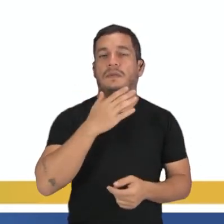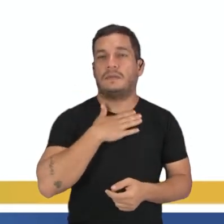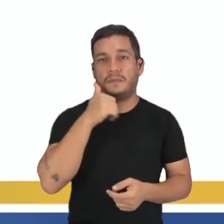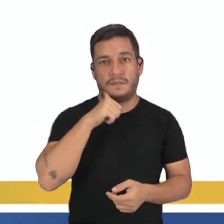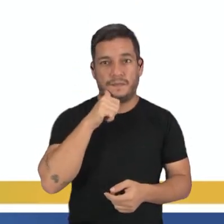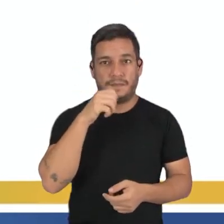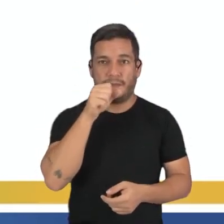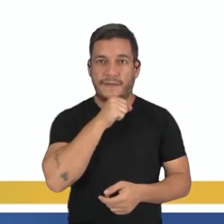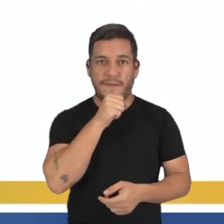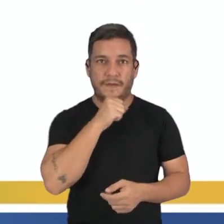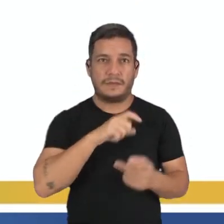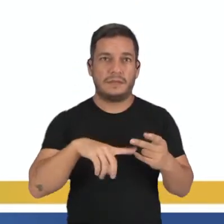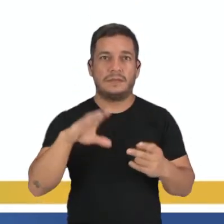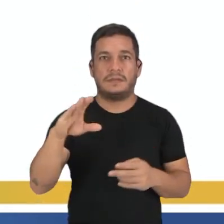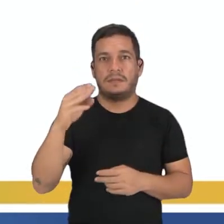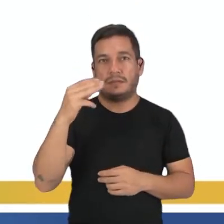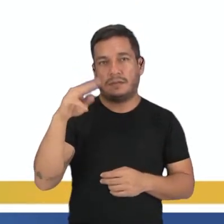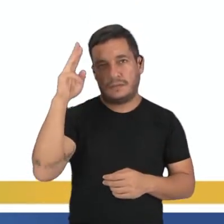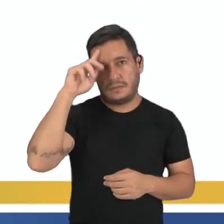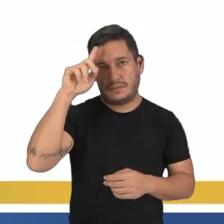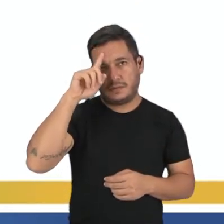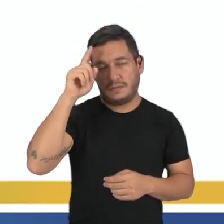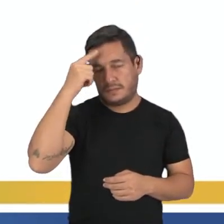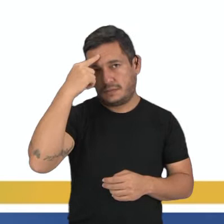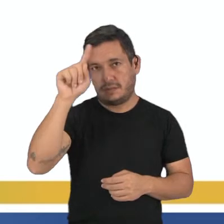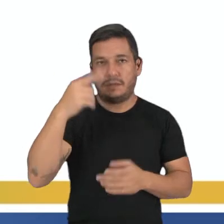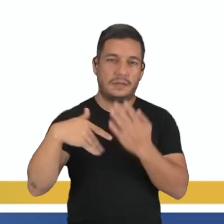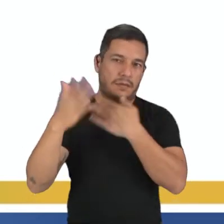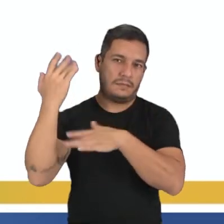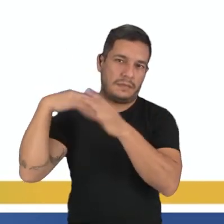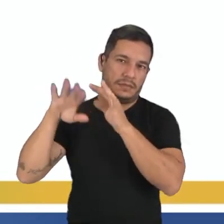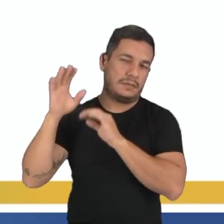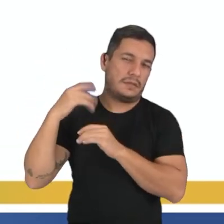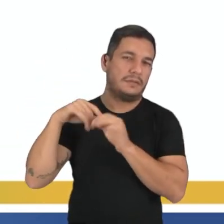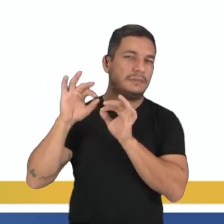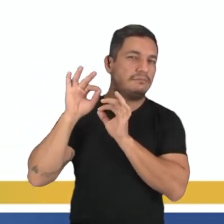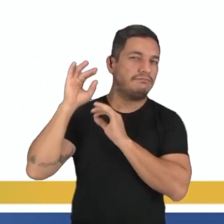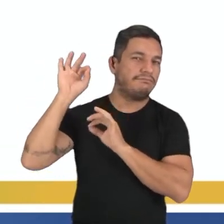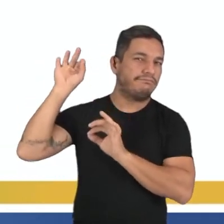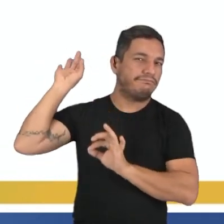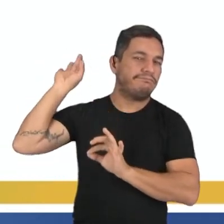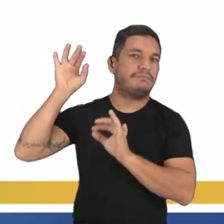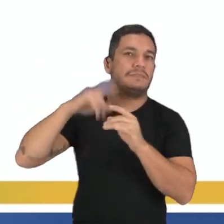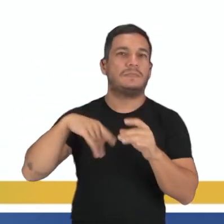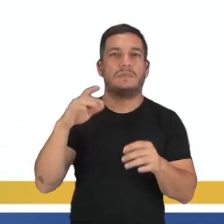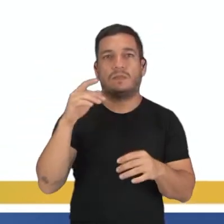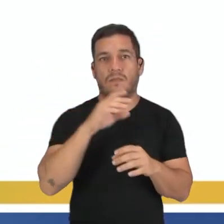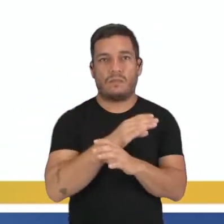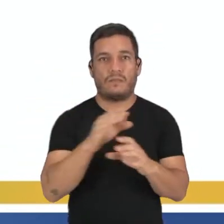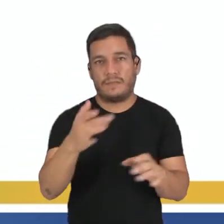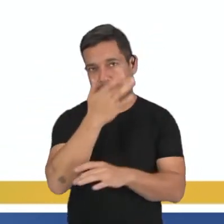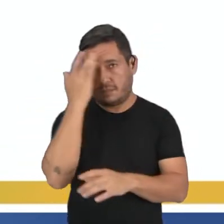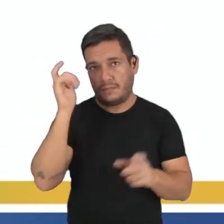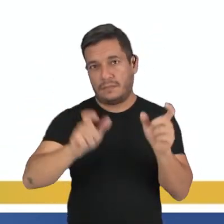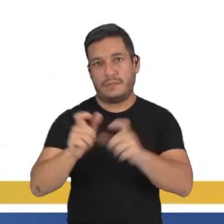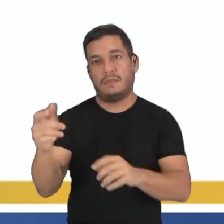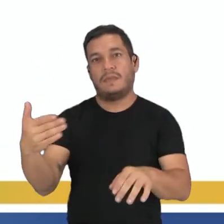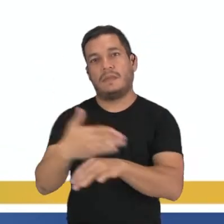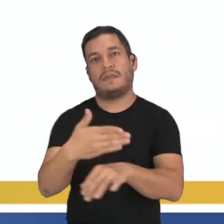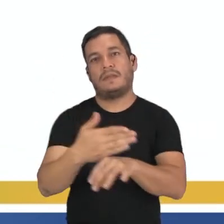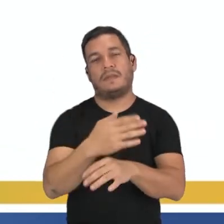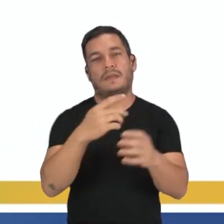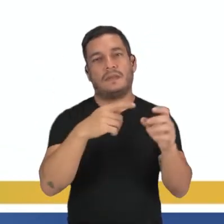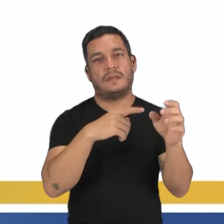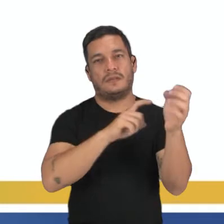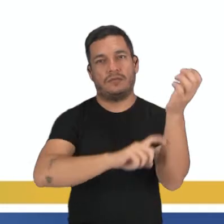senhora sua avó se memorai e recriar um passado distante ou de convencer as pessoas a visitarem a